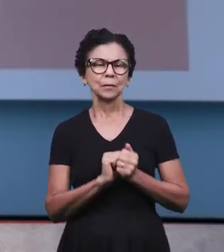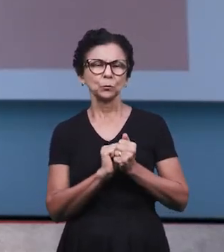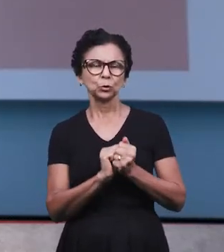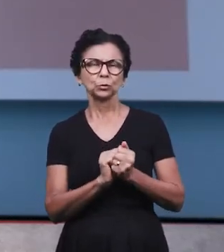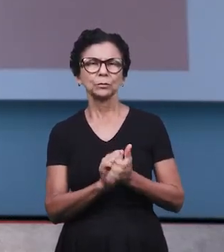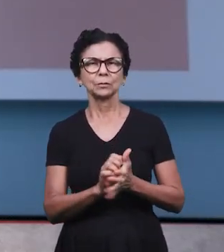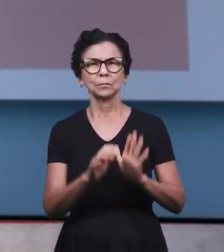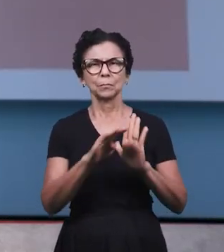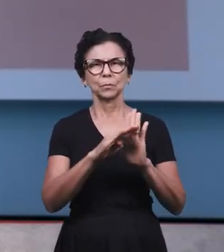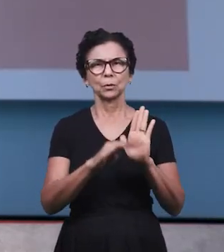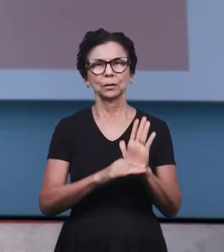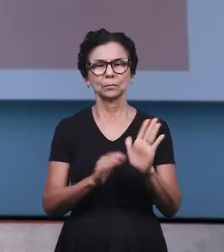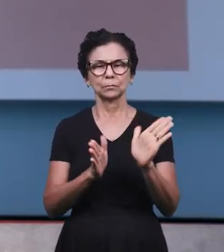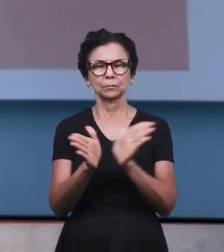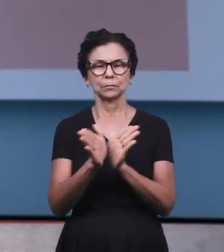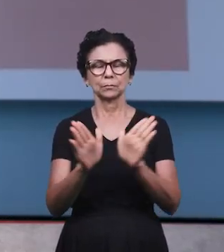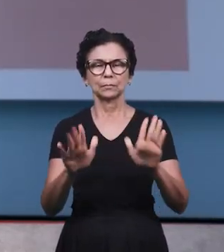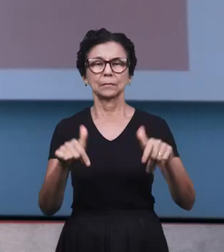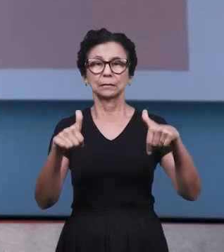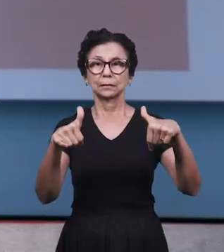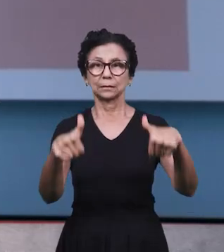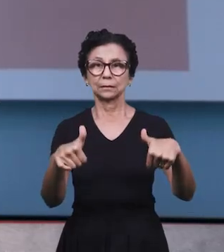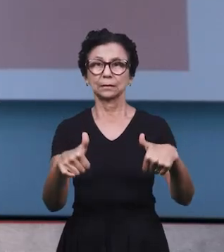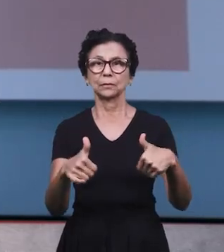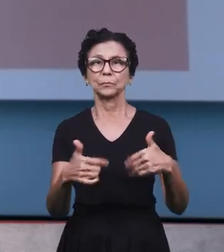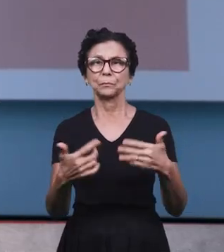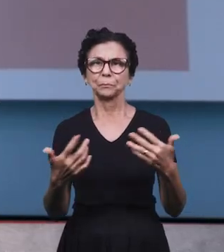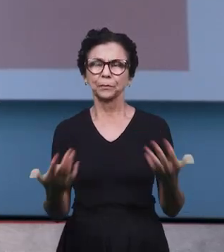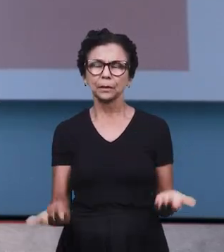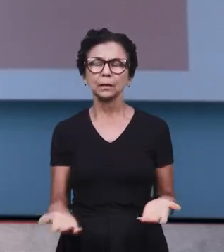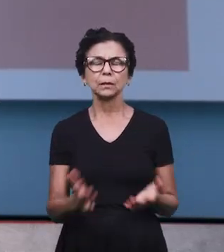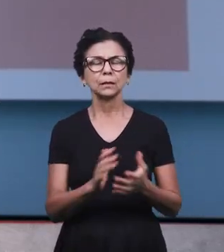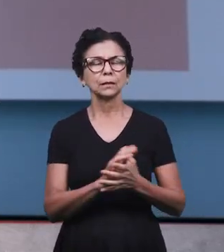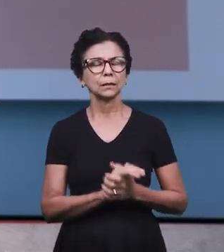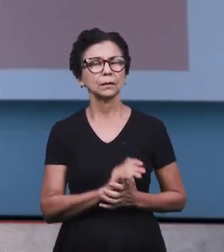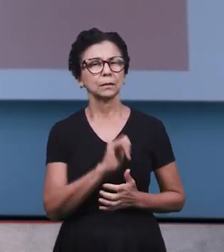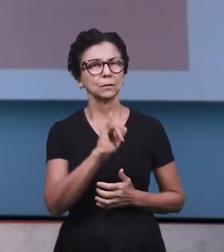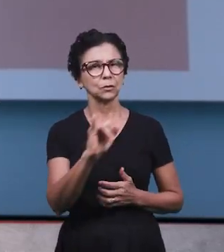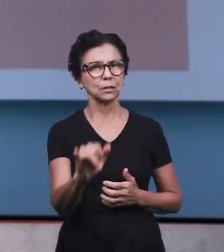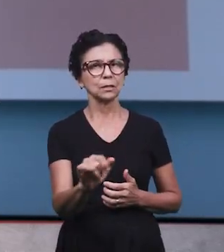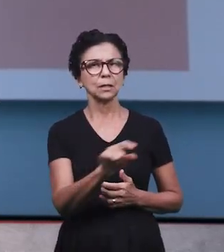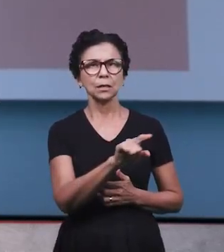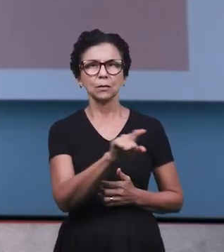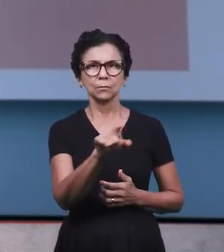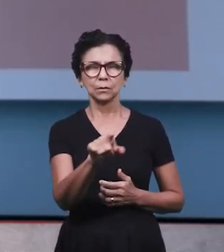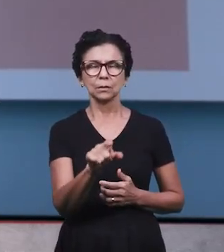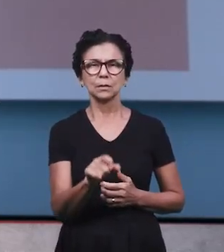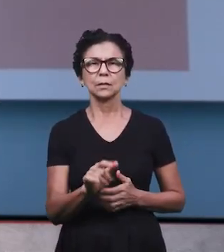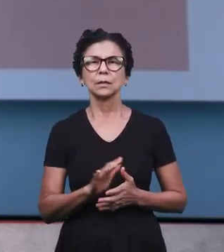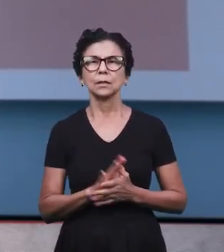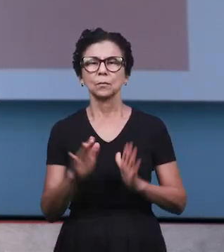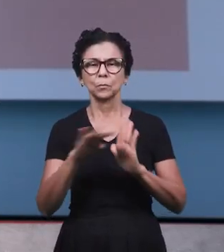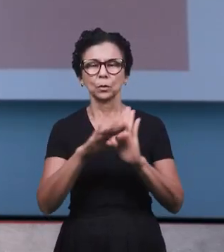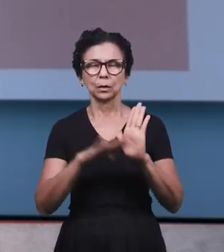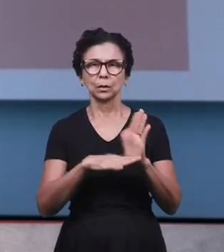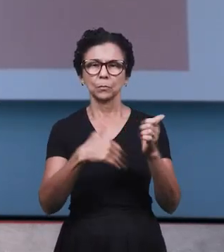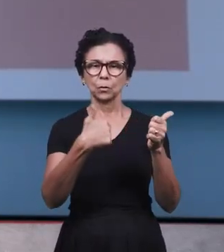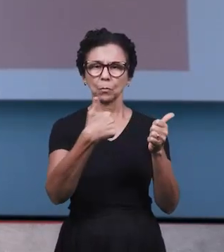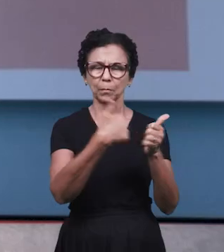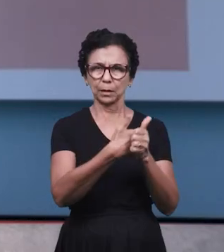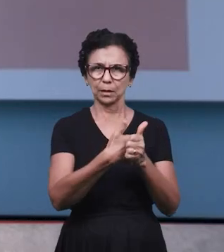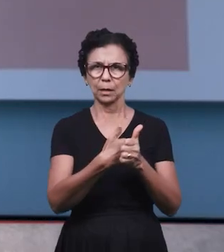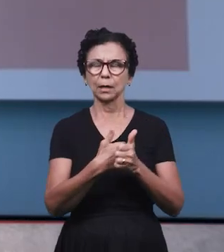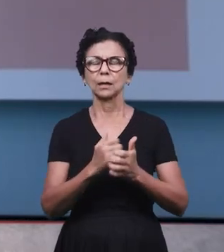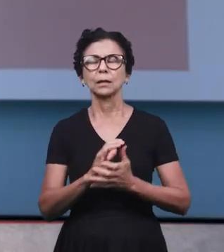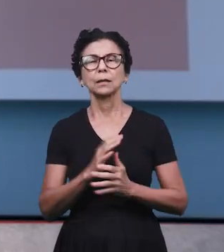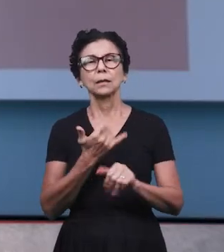programa Acessibilidade em Ação. Gostaríamos de destacar que você pode acompanhar este programa pelo